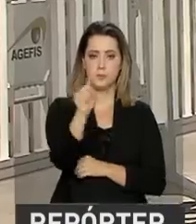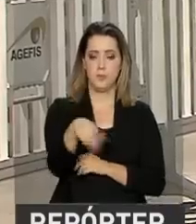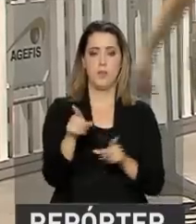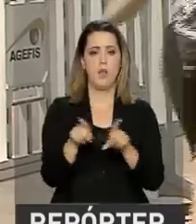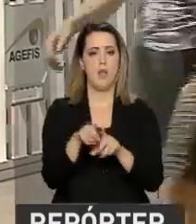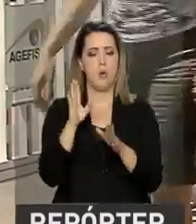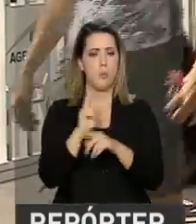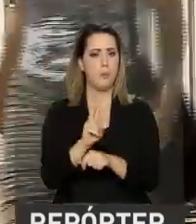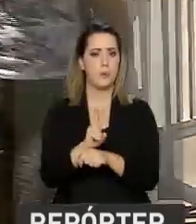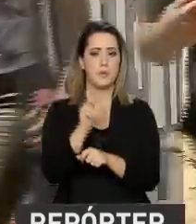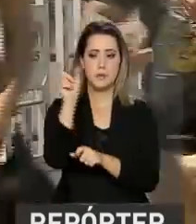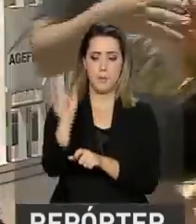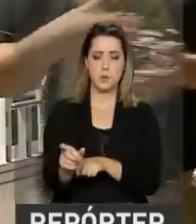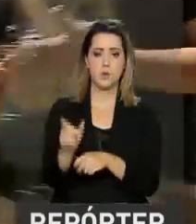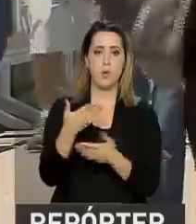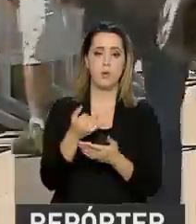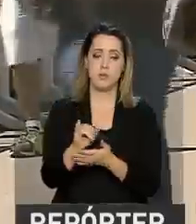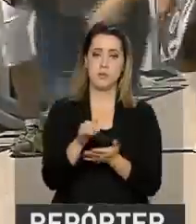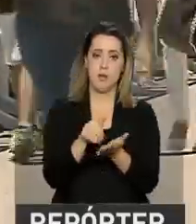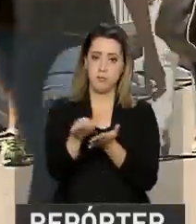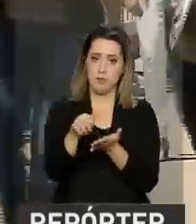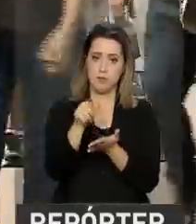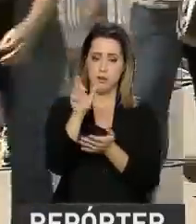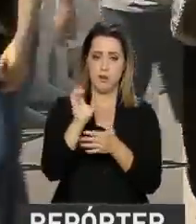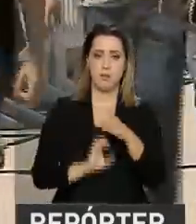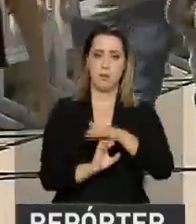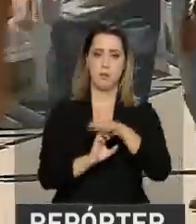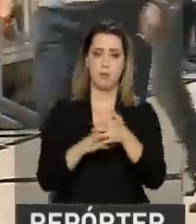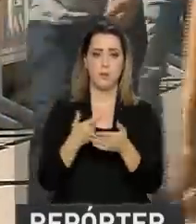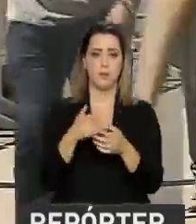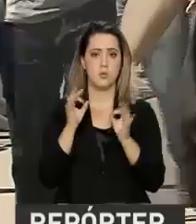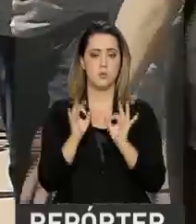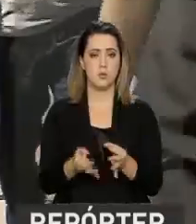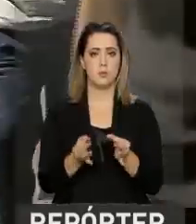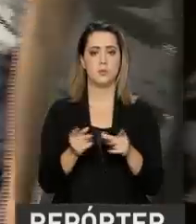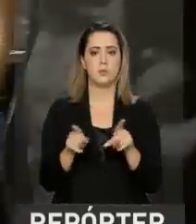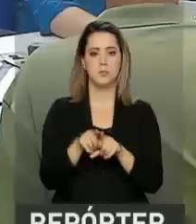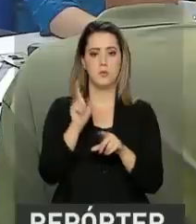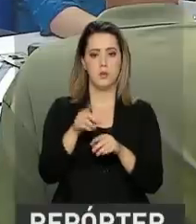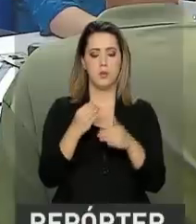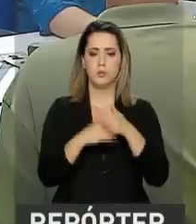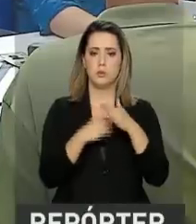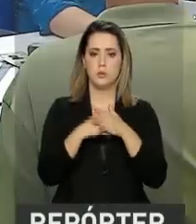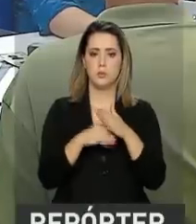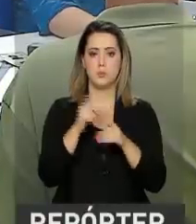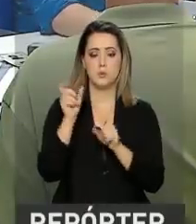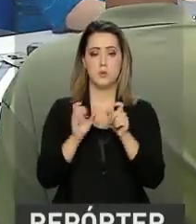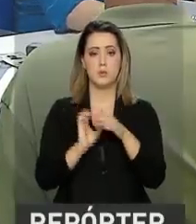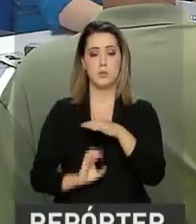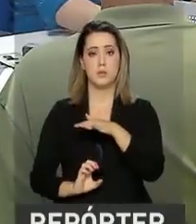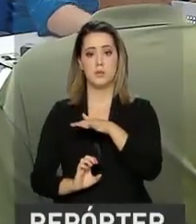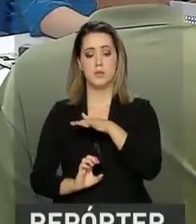serve como uma proteção ao trabalhador no caso de demissões sem justa causa ele é formado pelo depósito dos